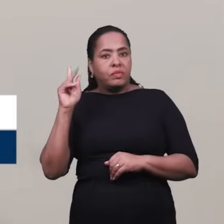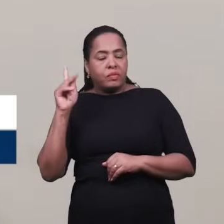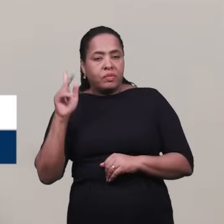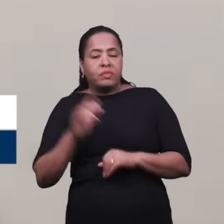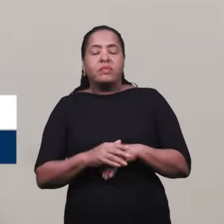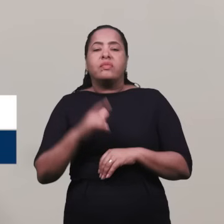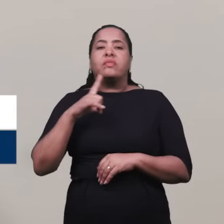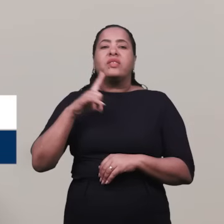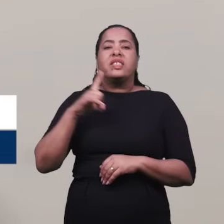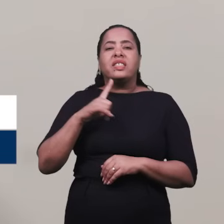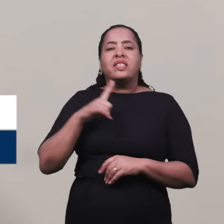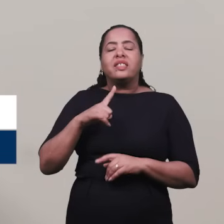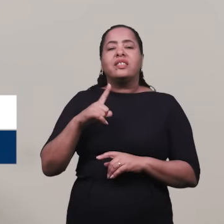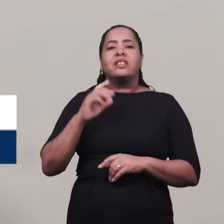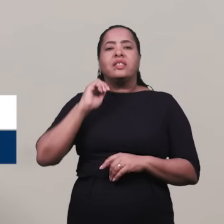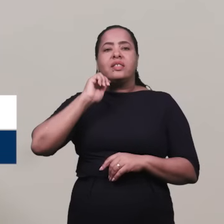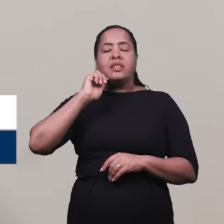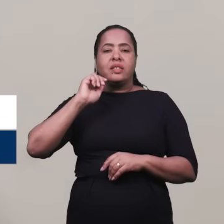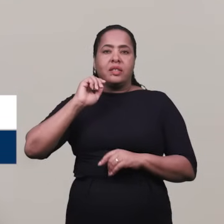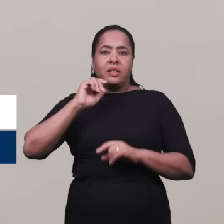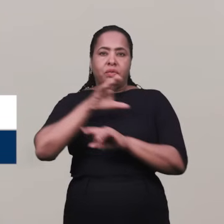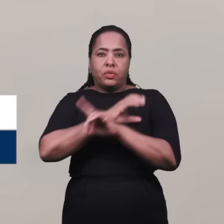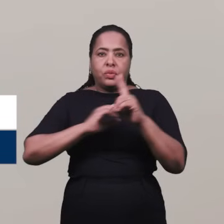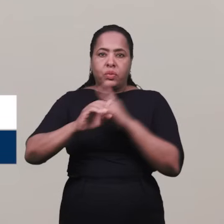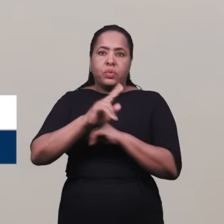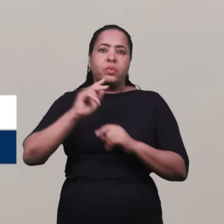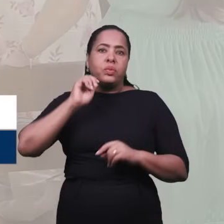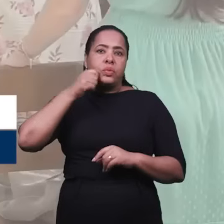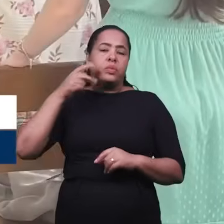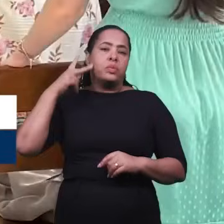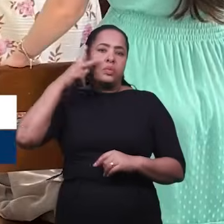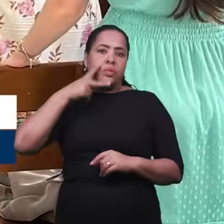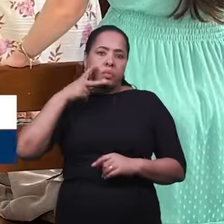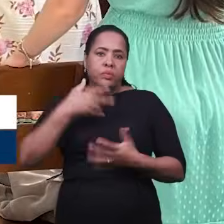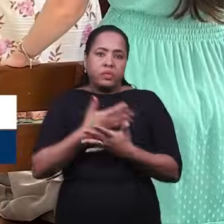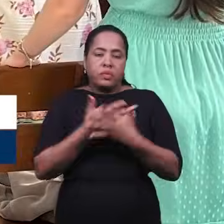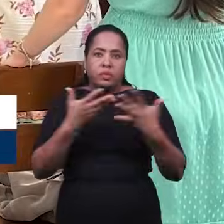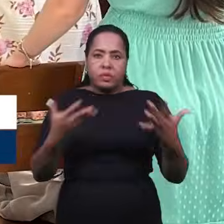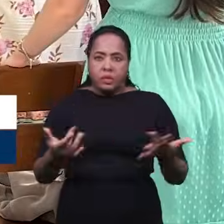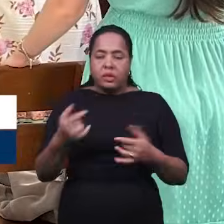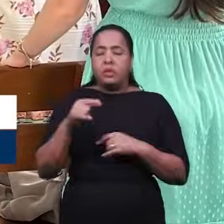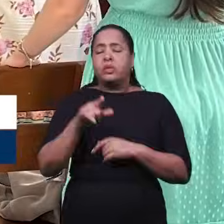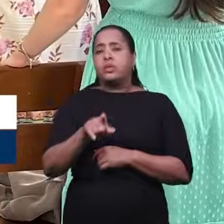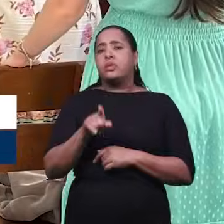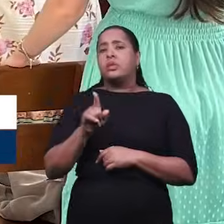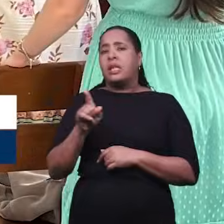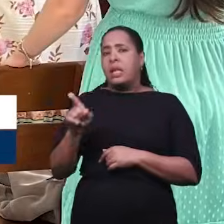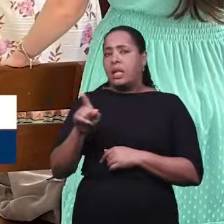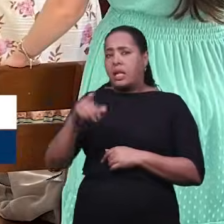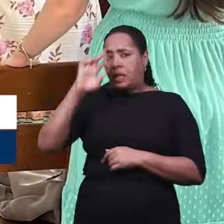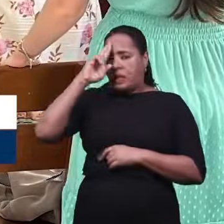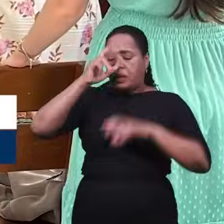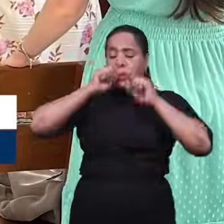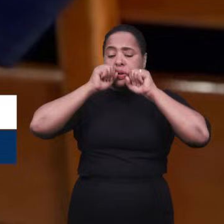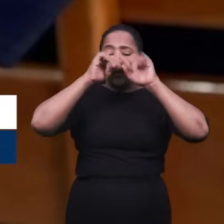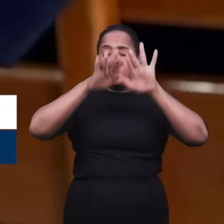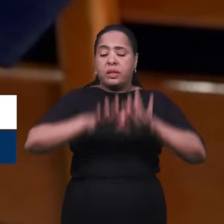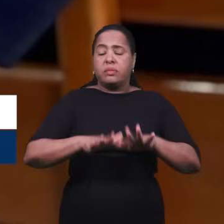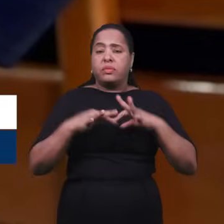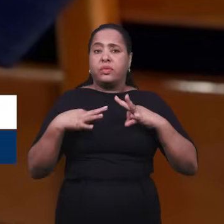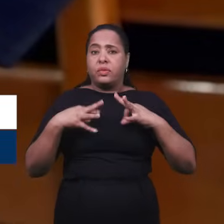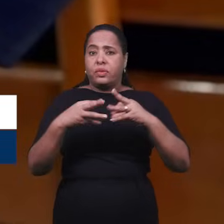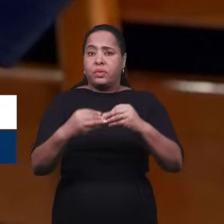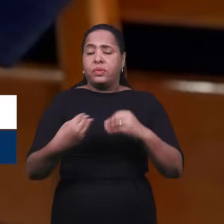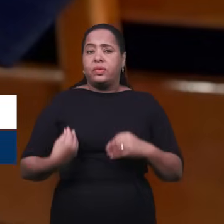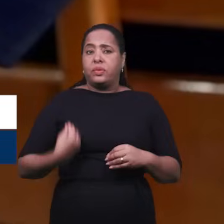Goiás, nós tivemos uma ceia na cidade de Anápolis, na igreja de Floriano Peixoto, onde ali o Senhor deu uma grande bênção